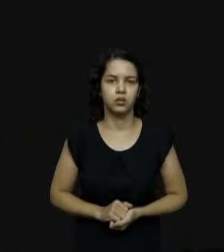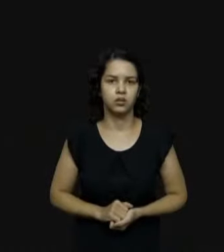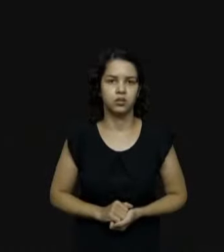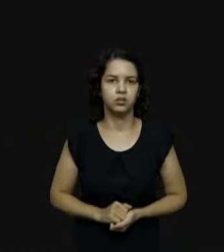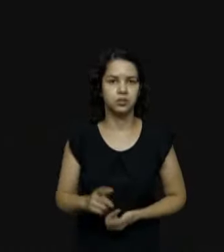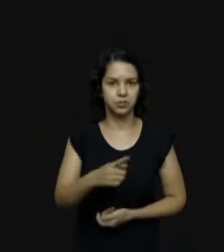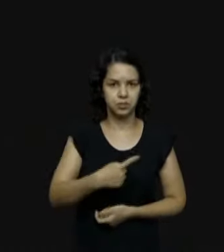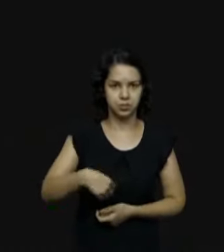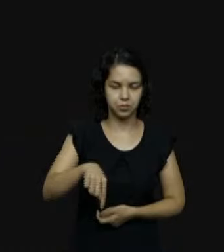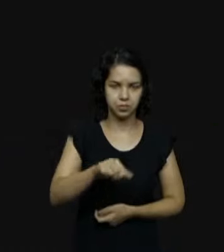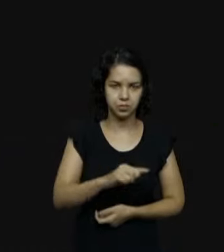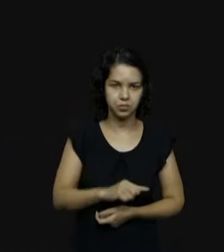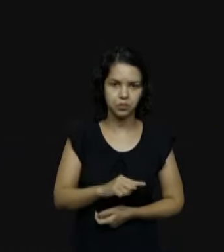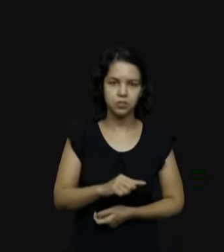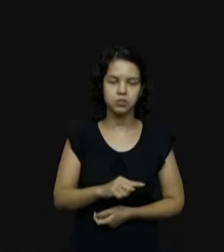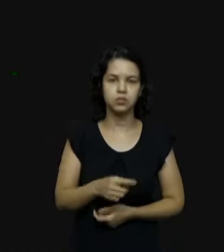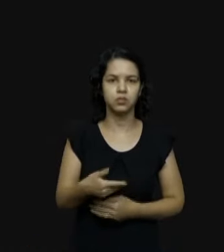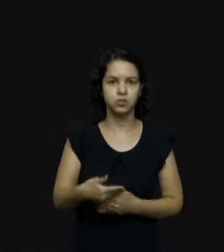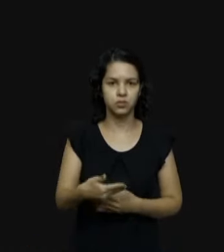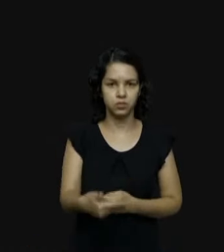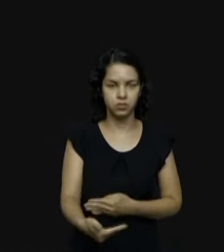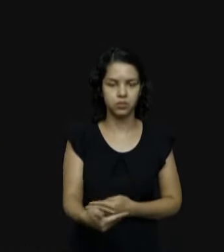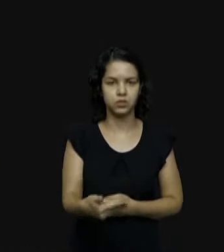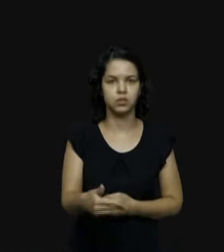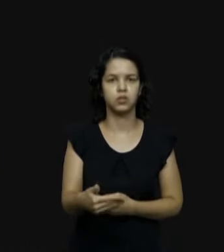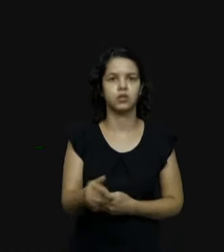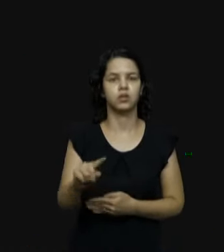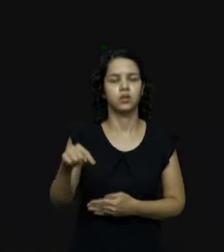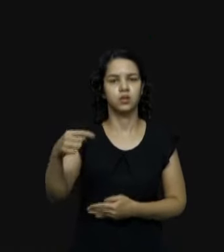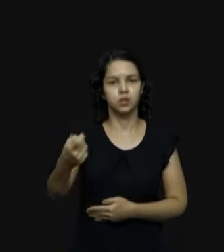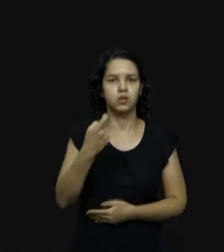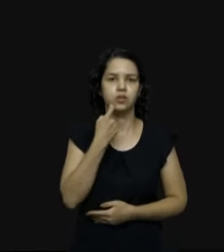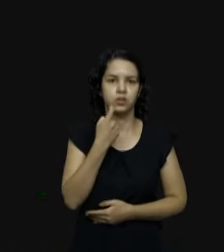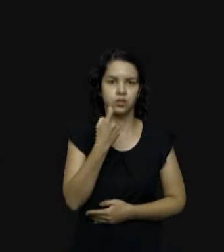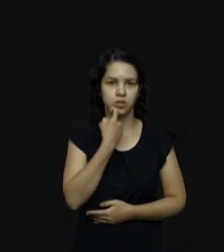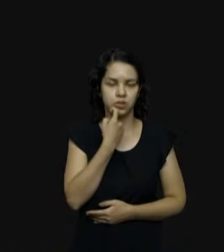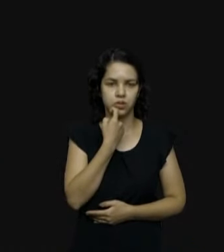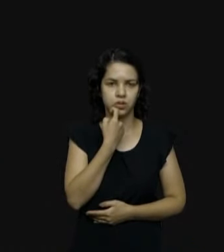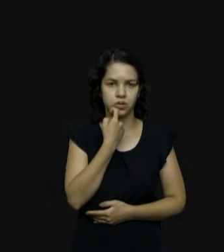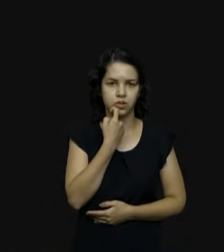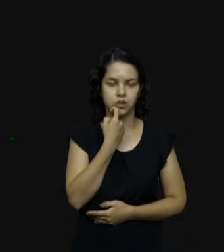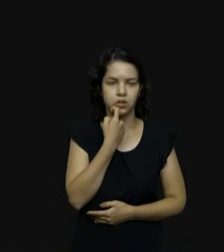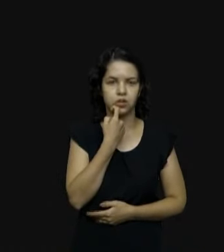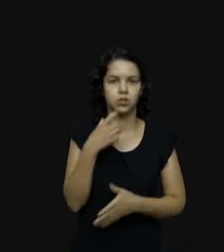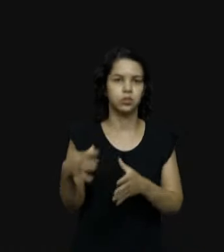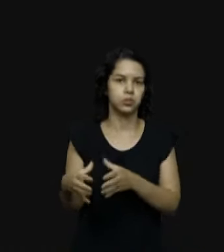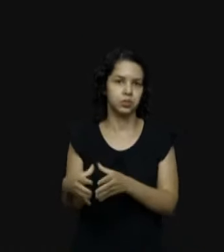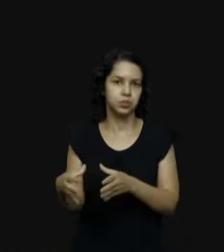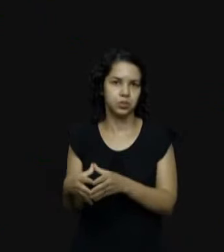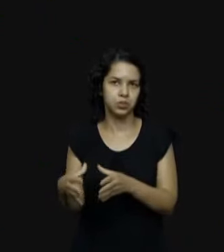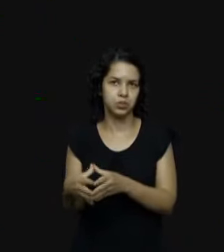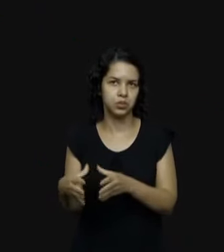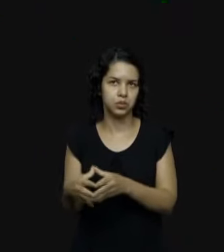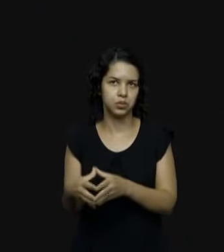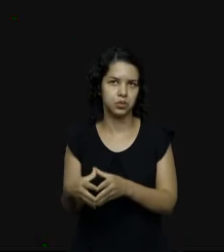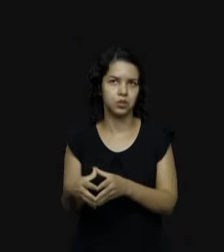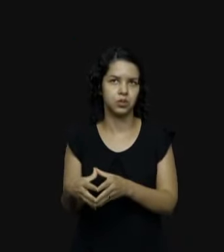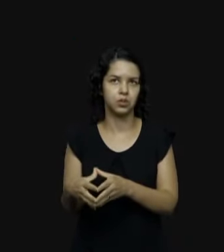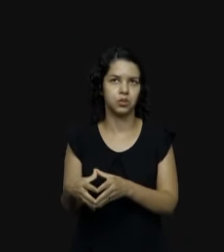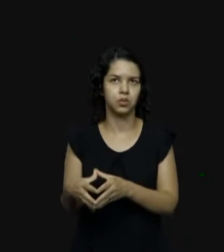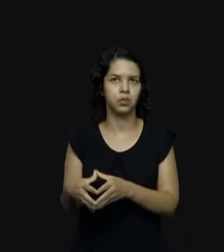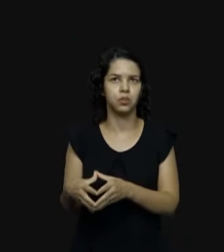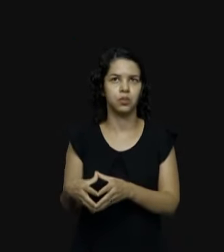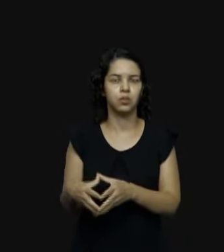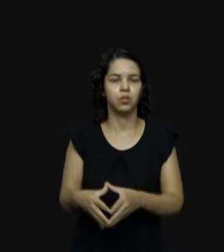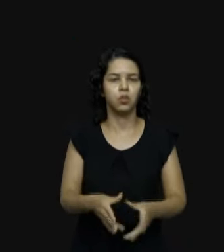Nós teremos, nessa sexta-feira, no Clube Blumenauense de Caça e